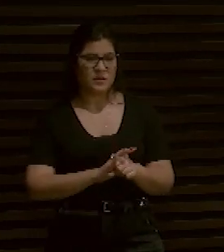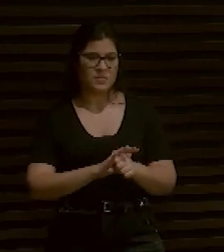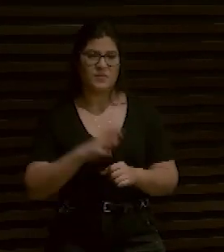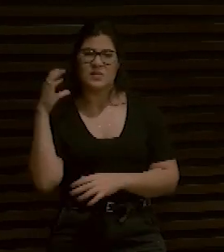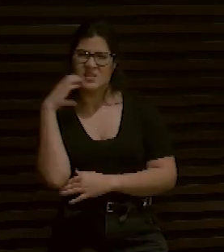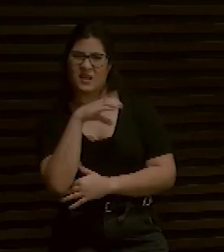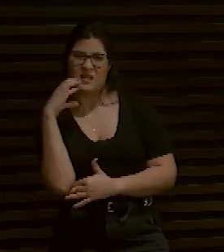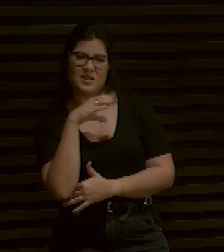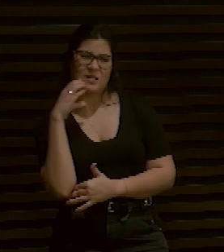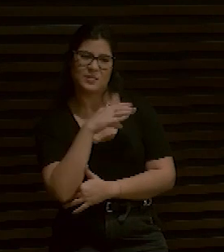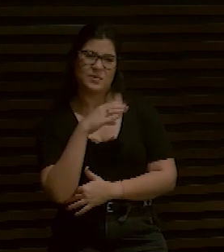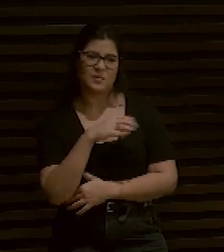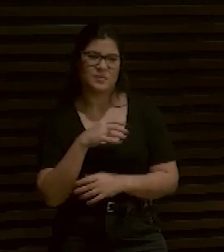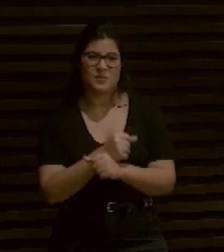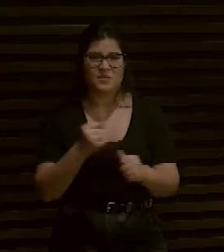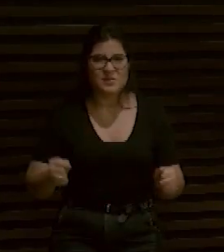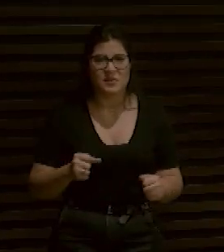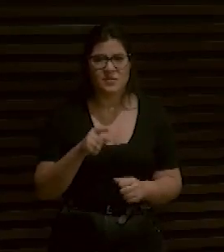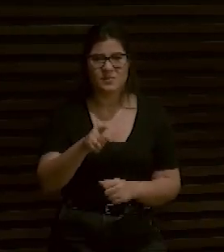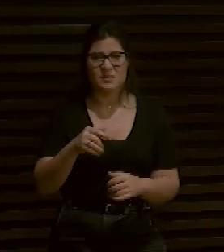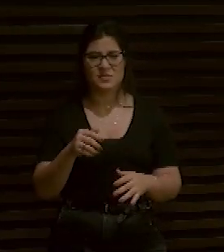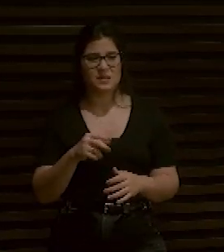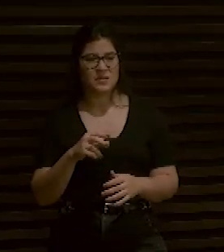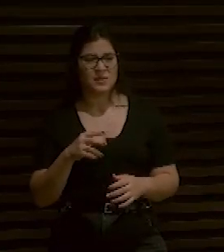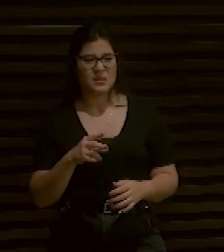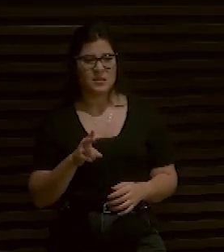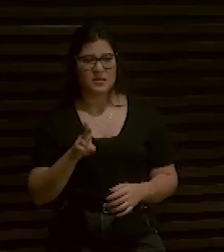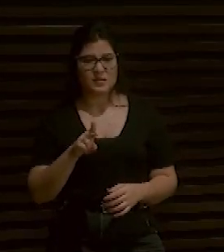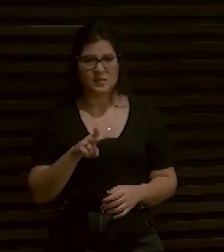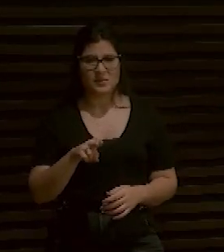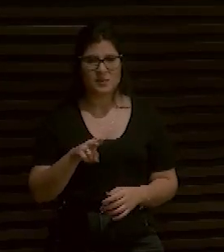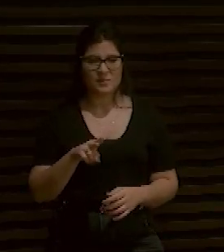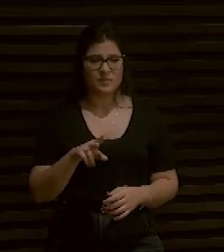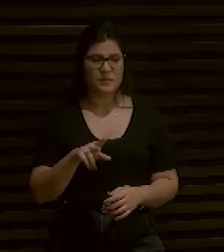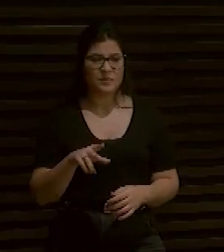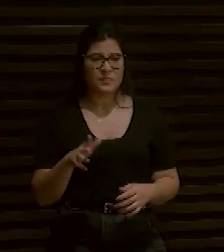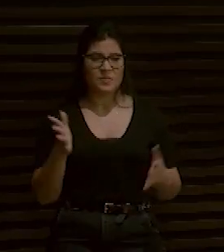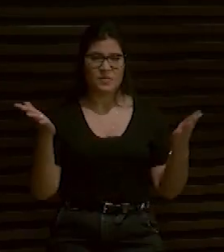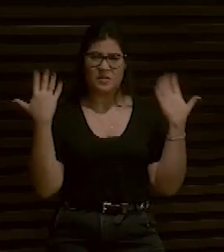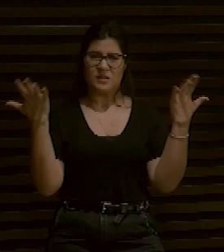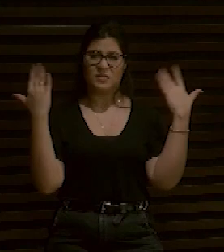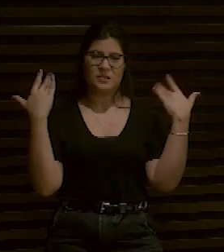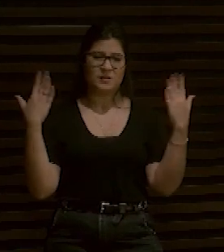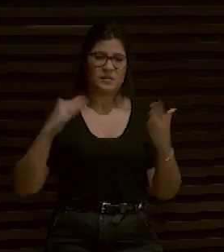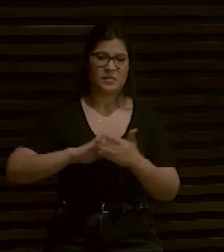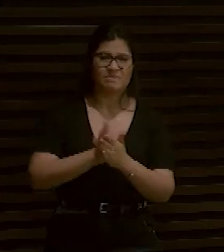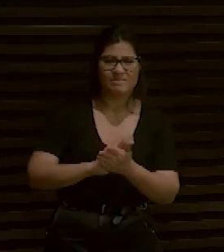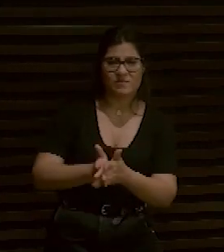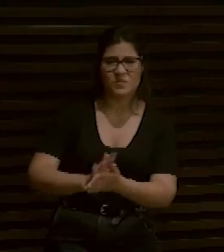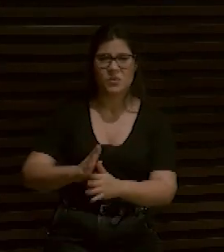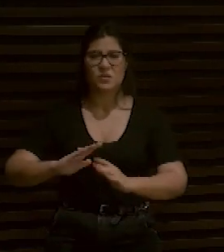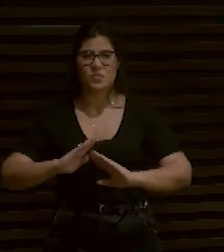você ser o mesmo. Esse bitrem passa por cima, destrói tudo. Assim é quando